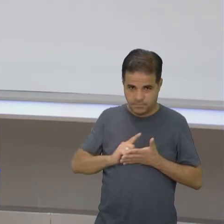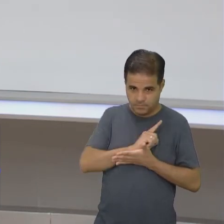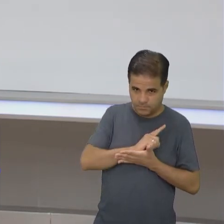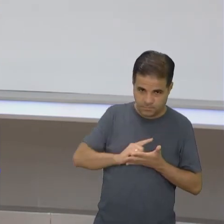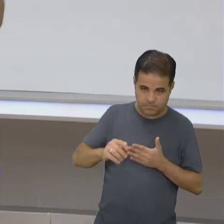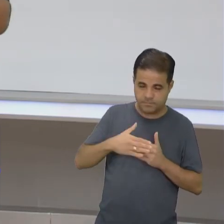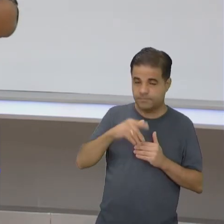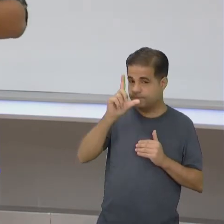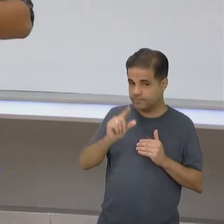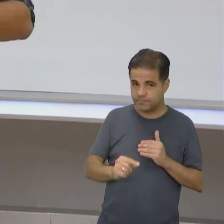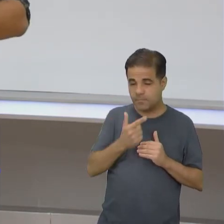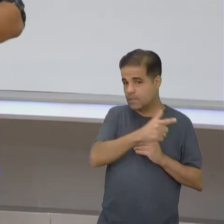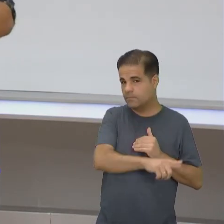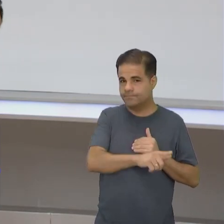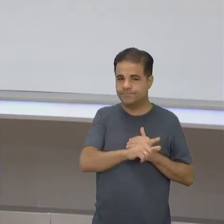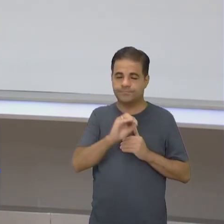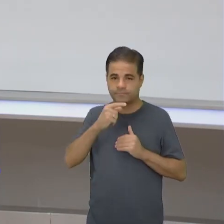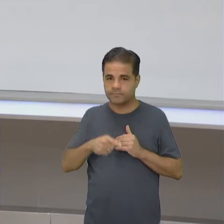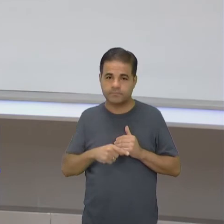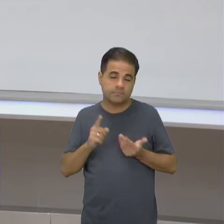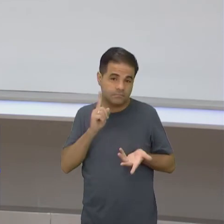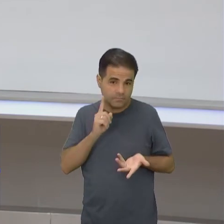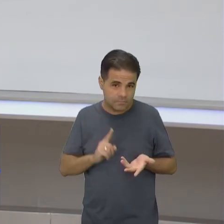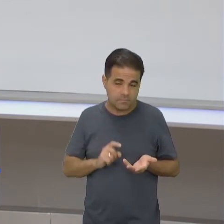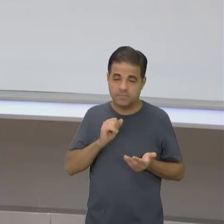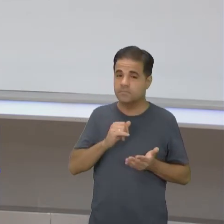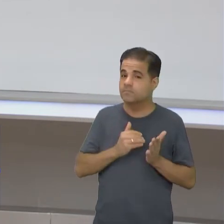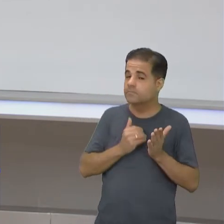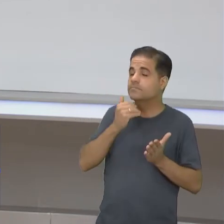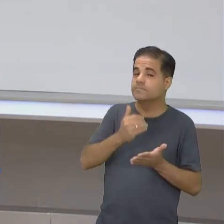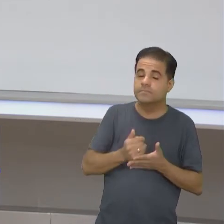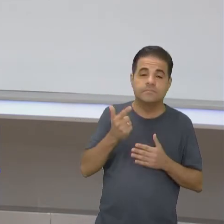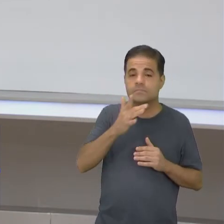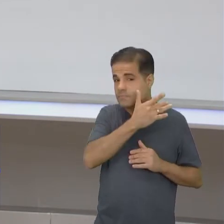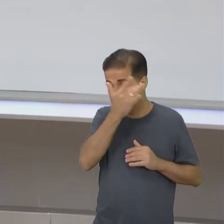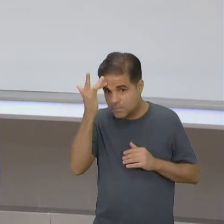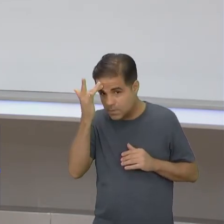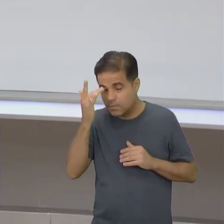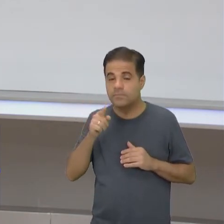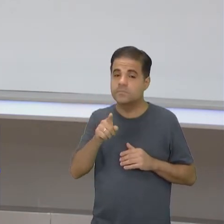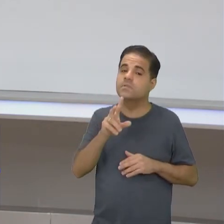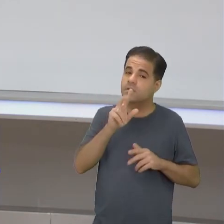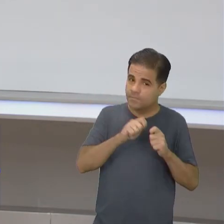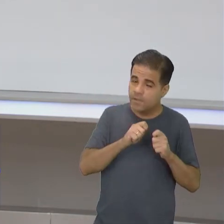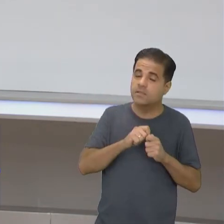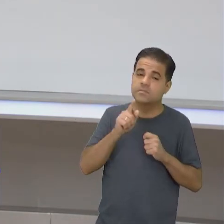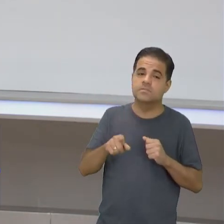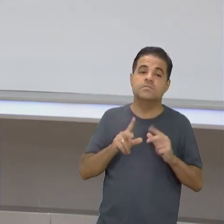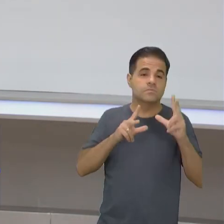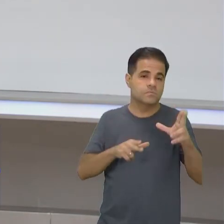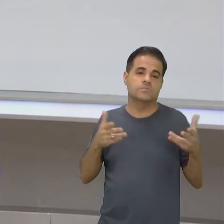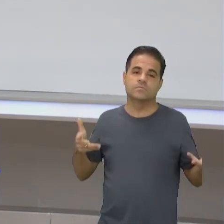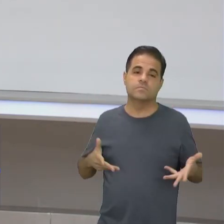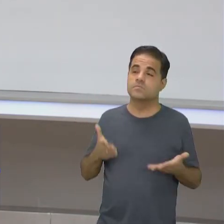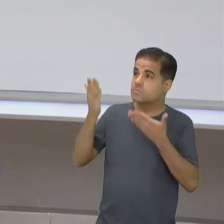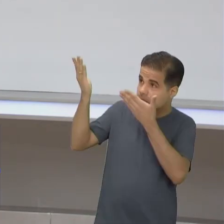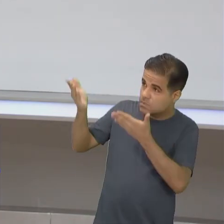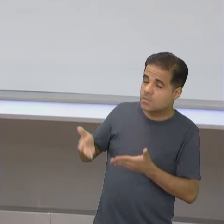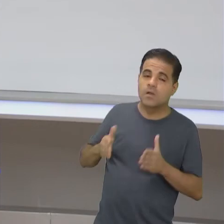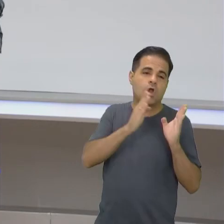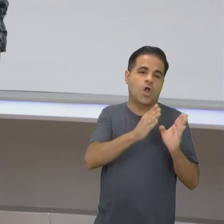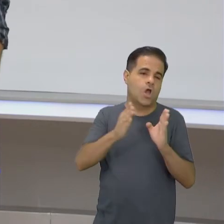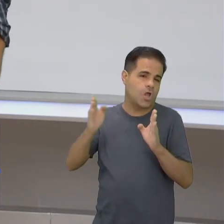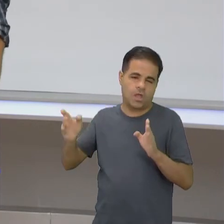estar menorzinho que o do outro, ou sem soberba do seu estar maior que o de alguma outra pessoa. Na verdade, você faz isso, por exemplo, igual agora. Aqui não está em ordem